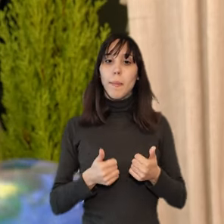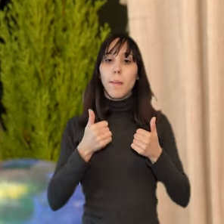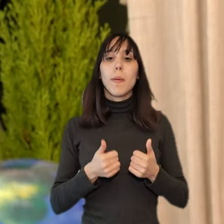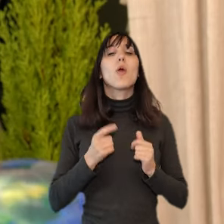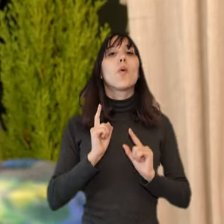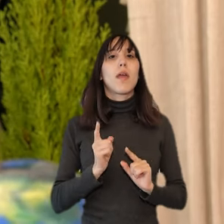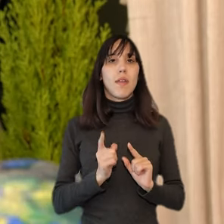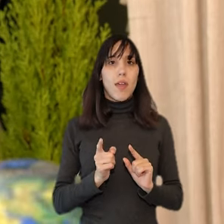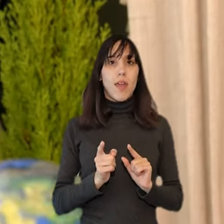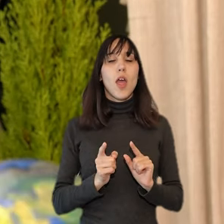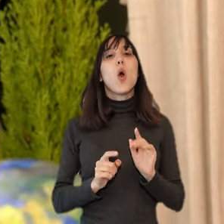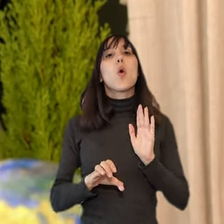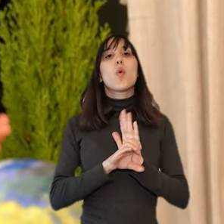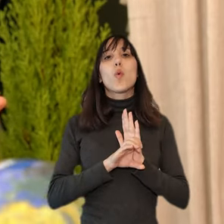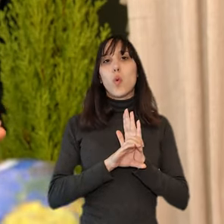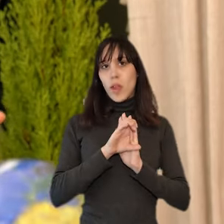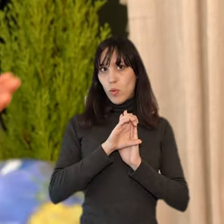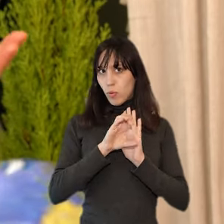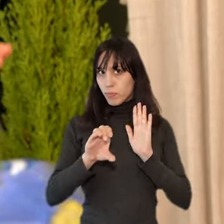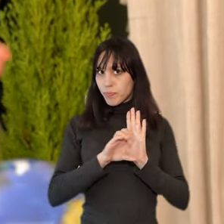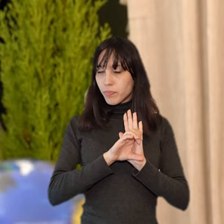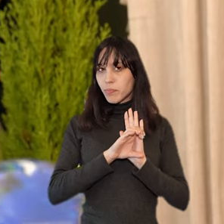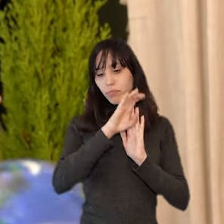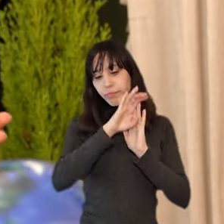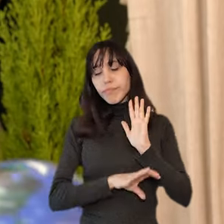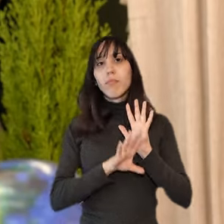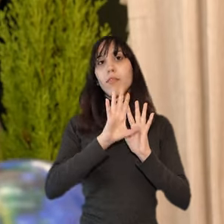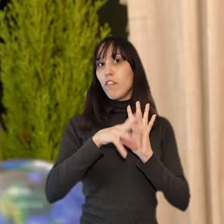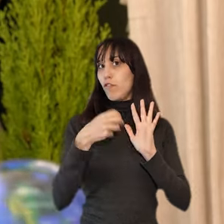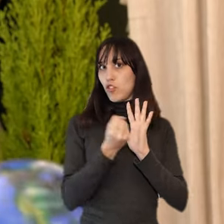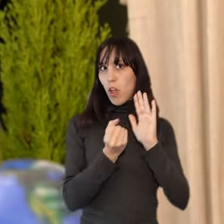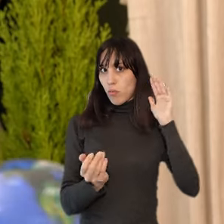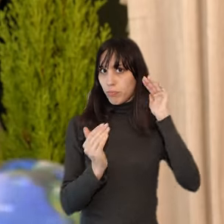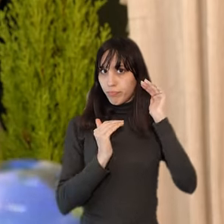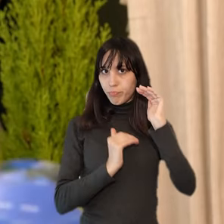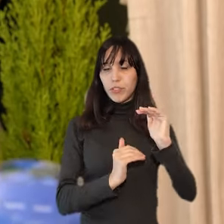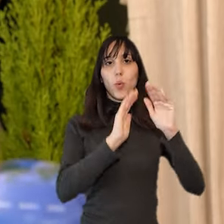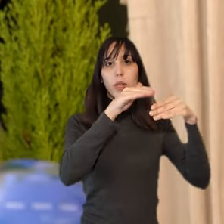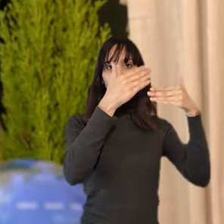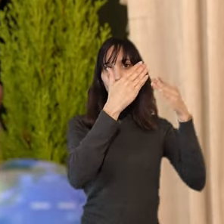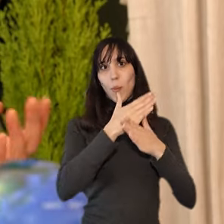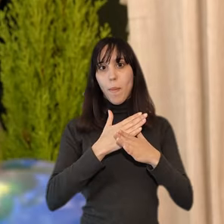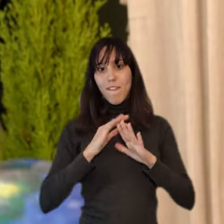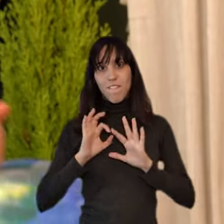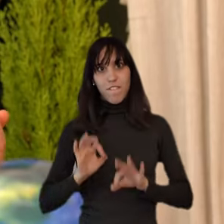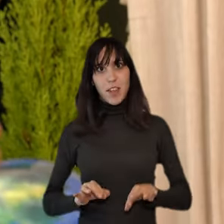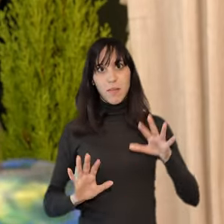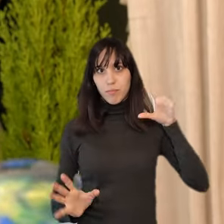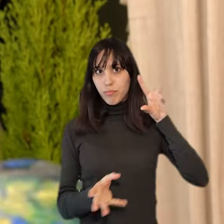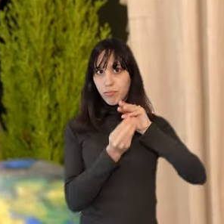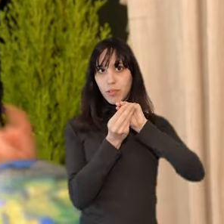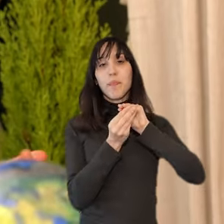um currículo que é um currículo fe portanto os currículos são fechados não é tem um princípio um meio e um fim e nós estamos a falar de uma